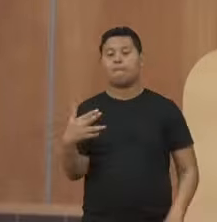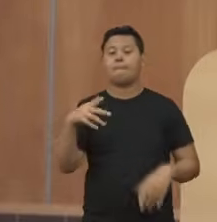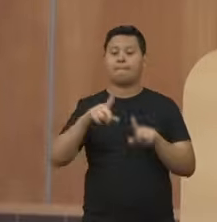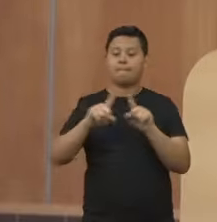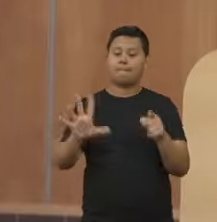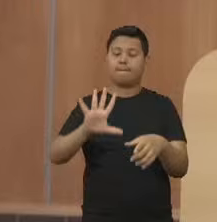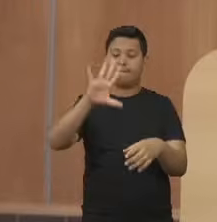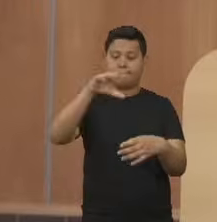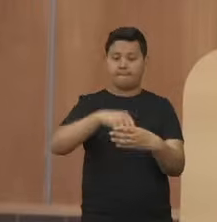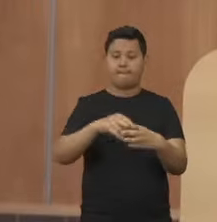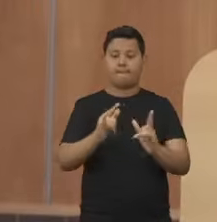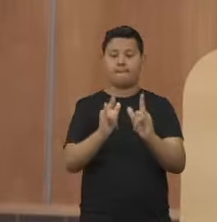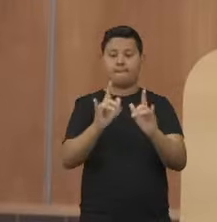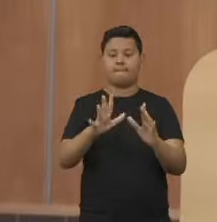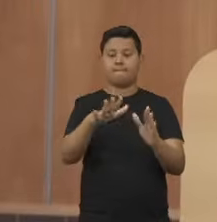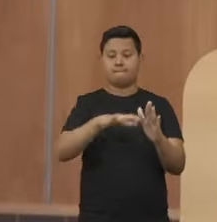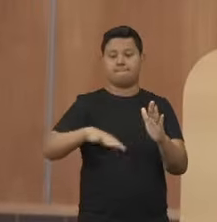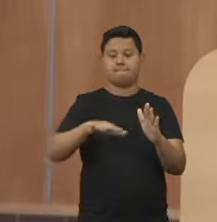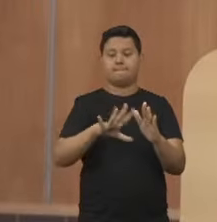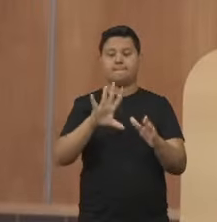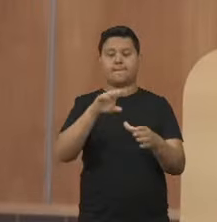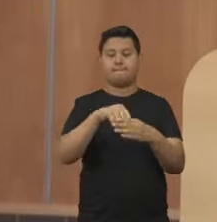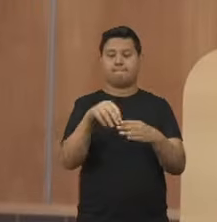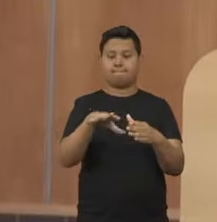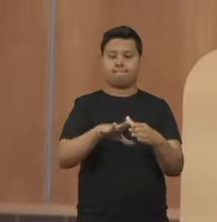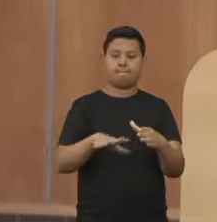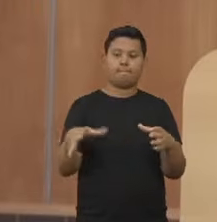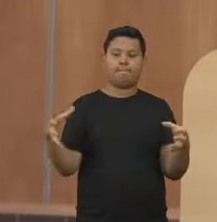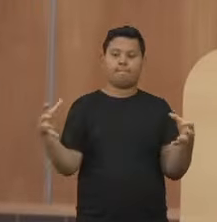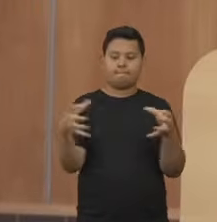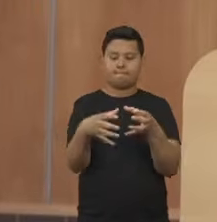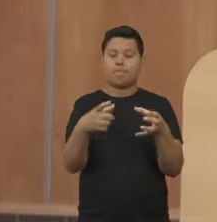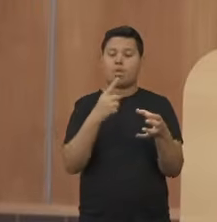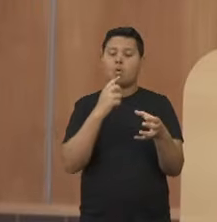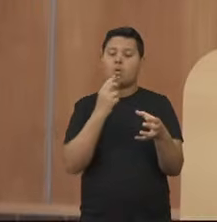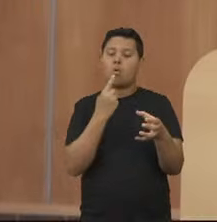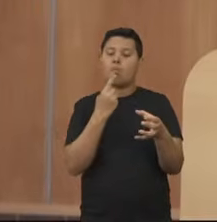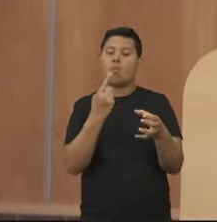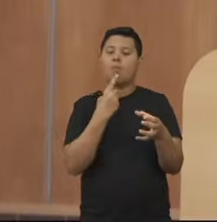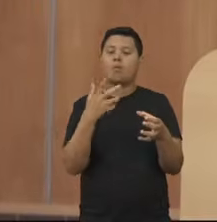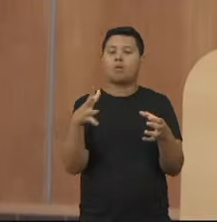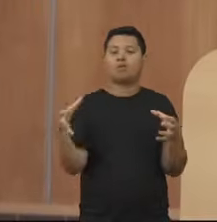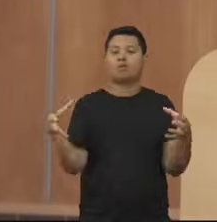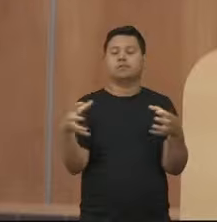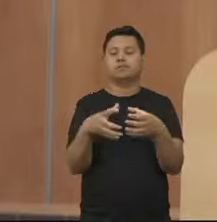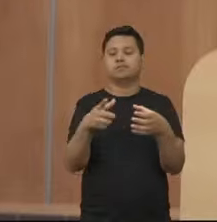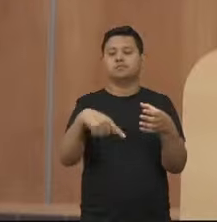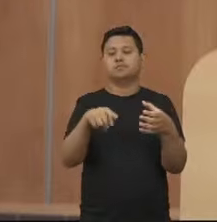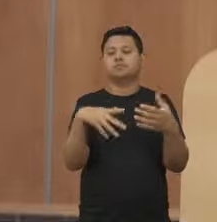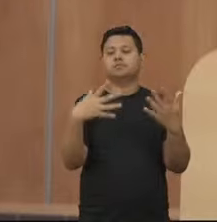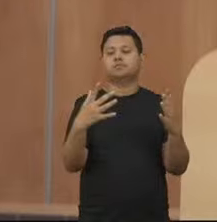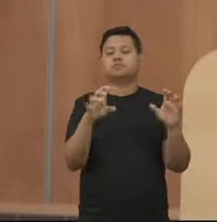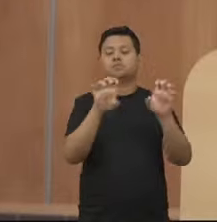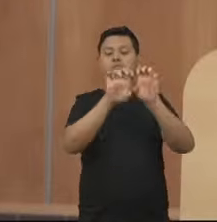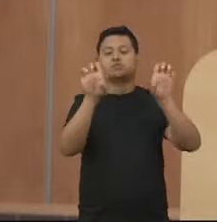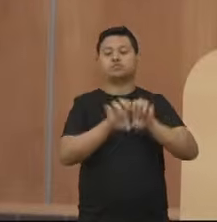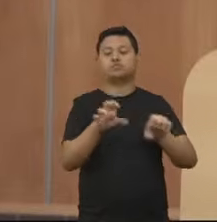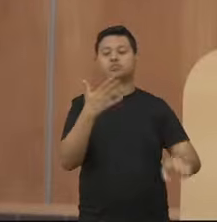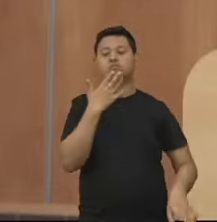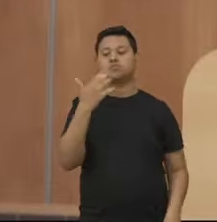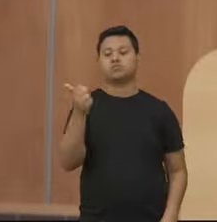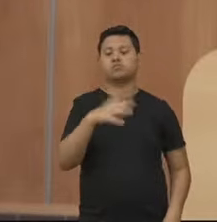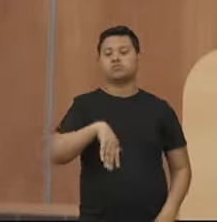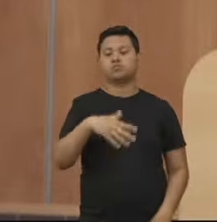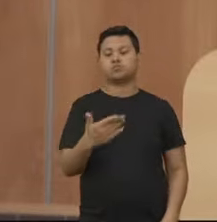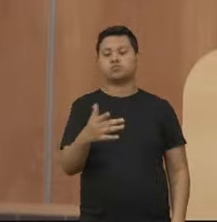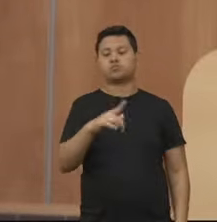se nós conseguirmos colocar esses prédios na região central ou nos bairros mais próximos do centro, a infraestrutura é melhor.